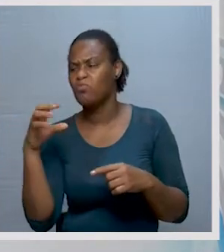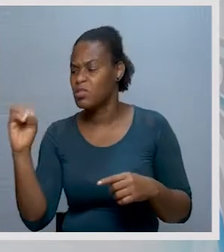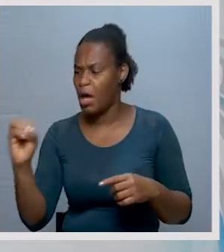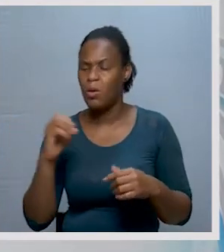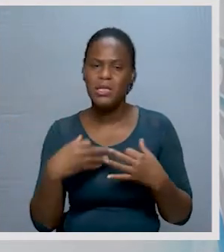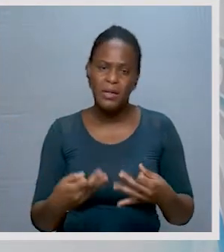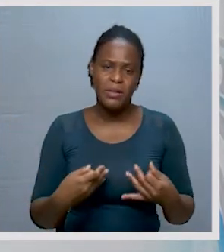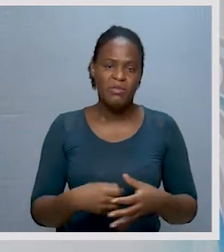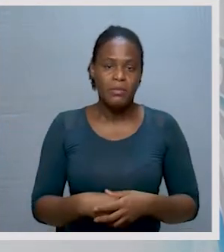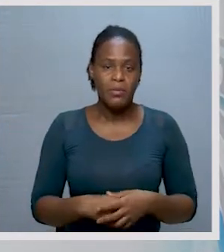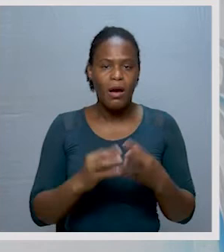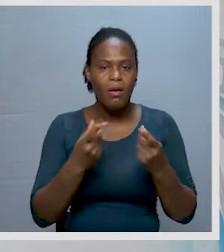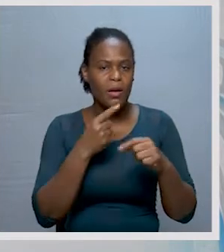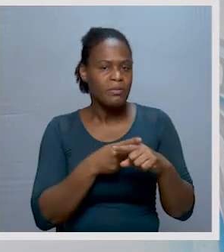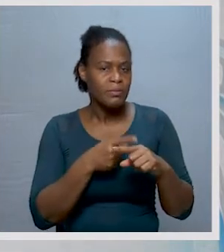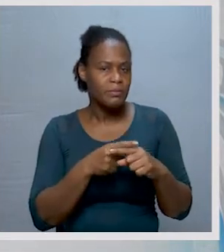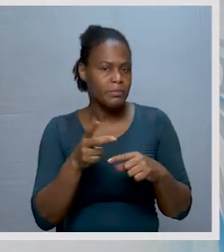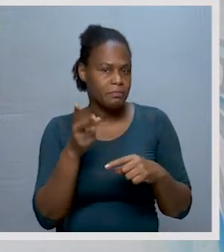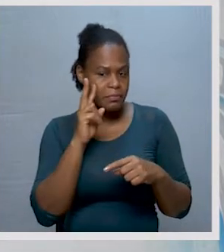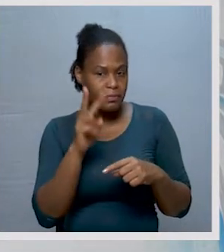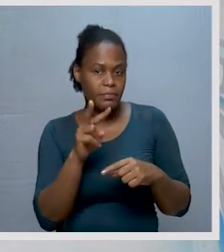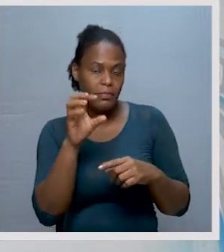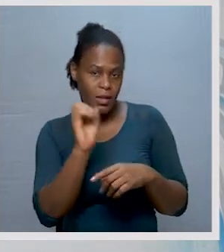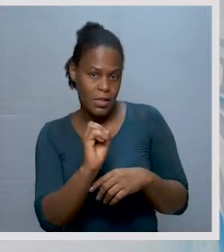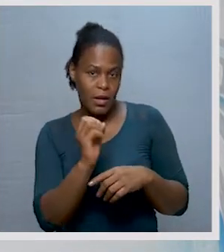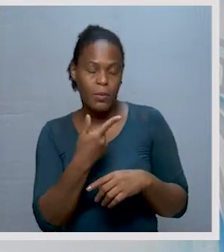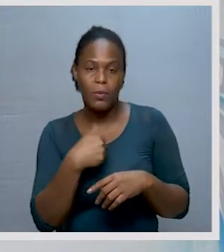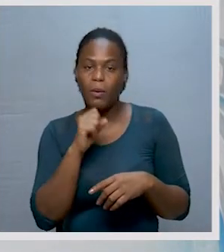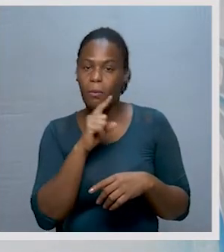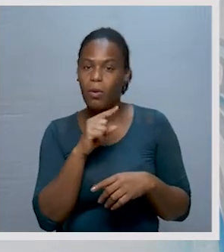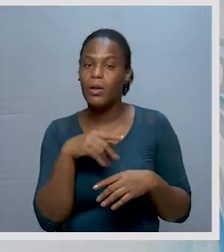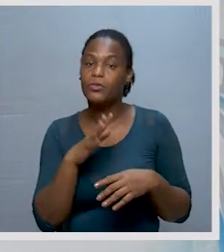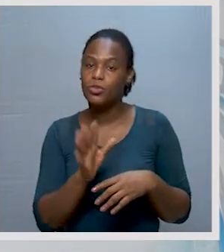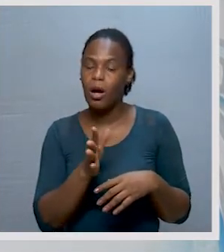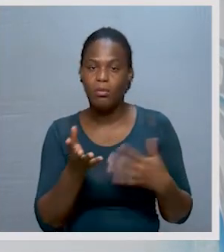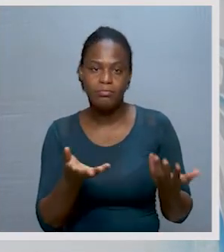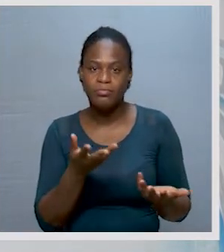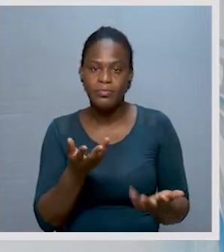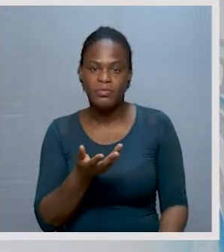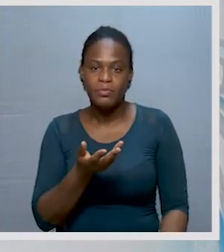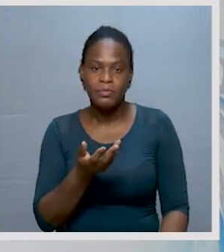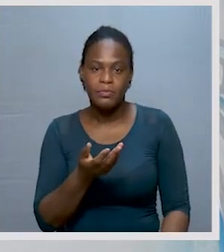Na multiplicação, quando ouvirmos o 0, já podemos logo